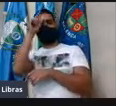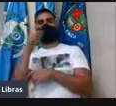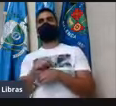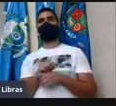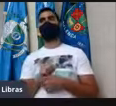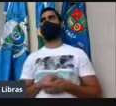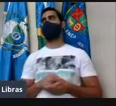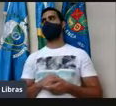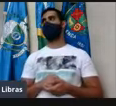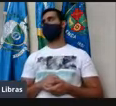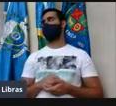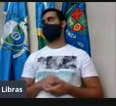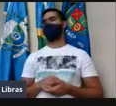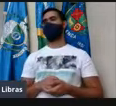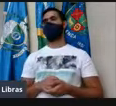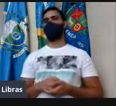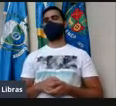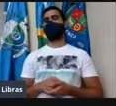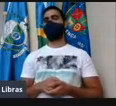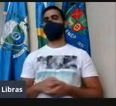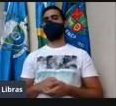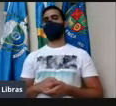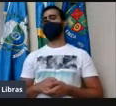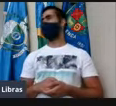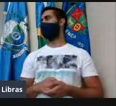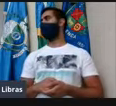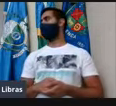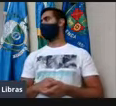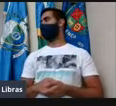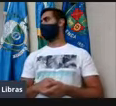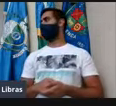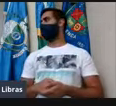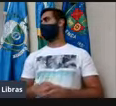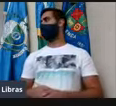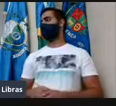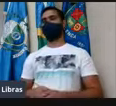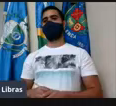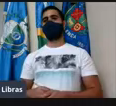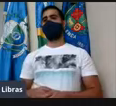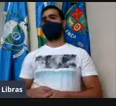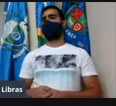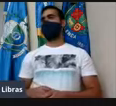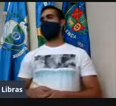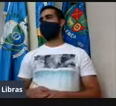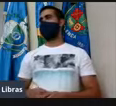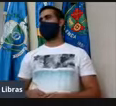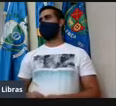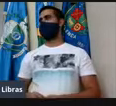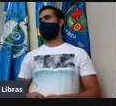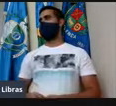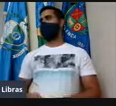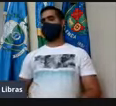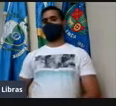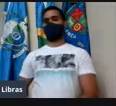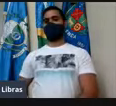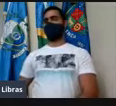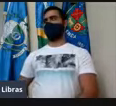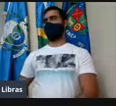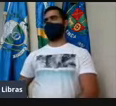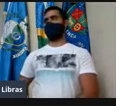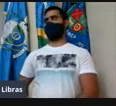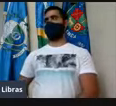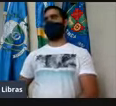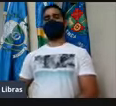A insatisfação também dos proprietários da pousada Serras Verdes, localizado na rua Brigadeiro Dias, 1750 daquela